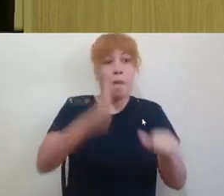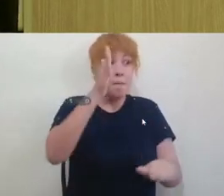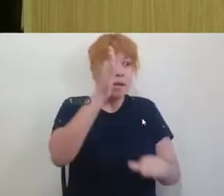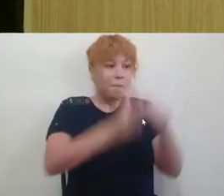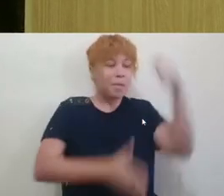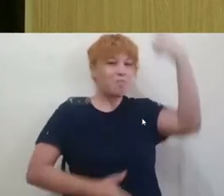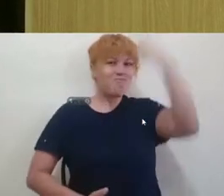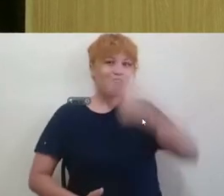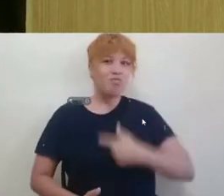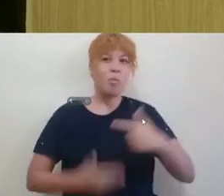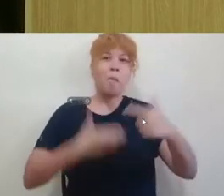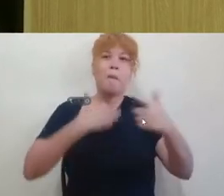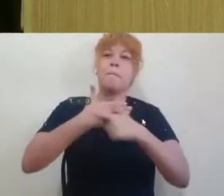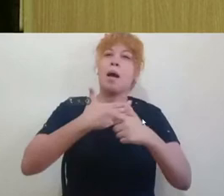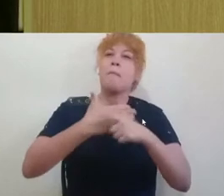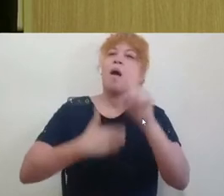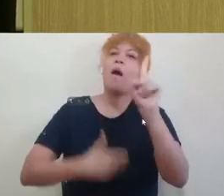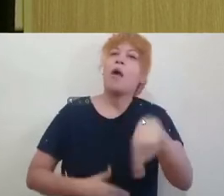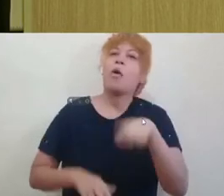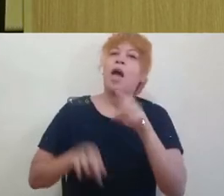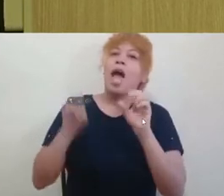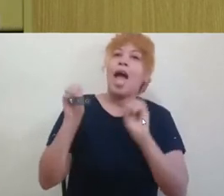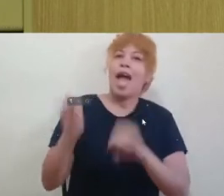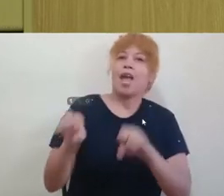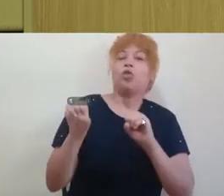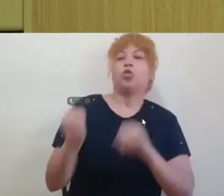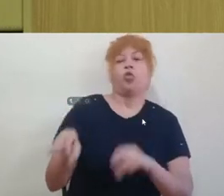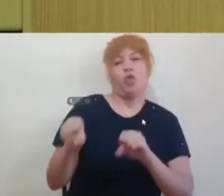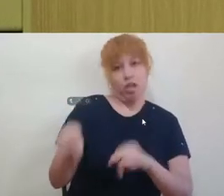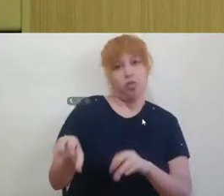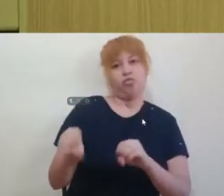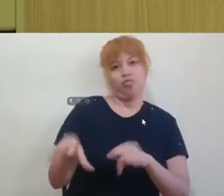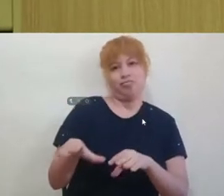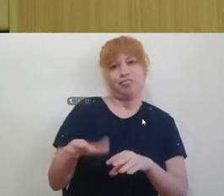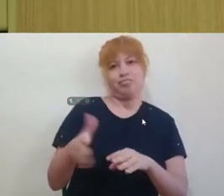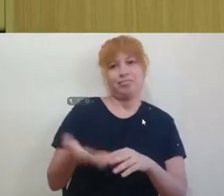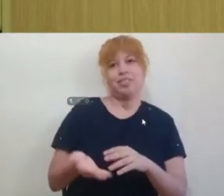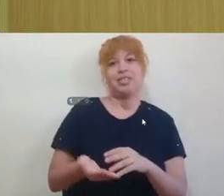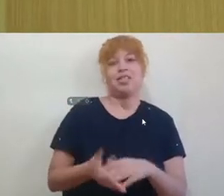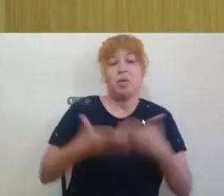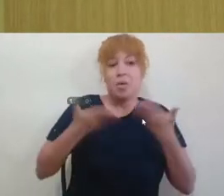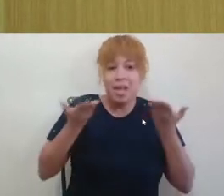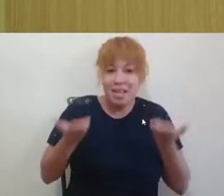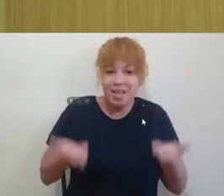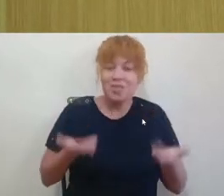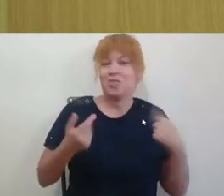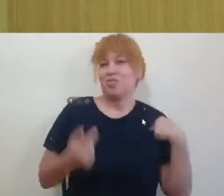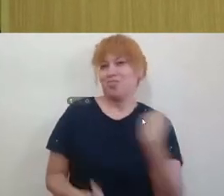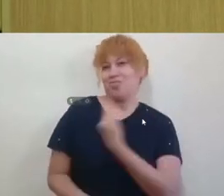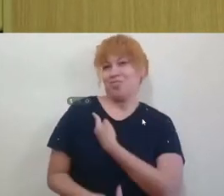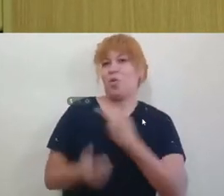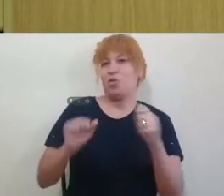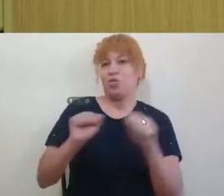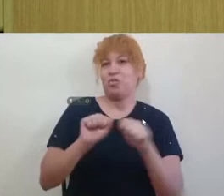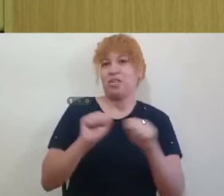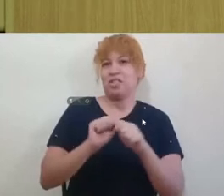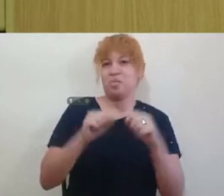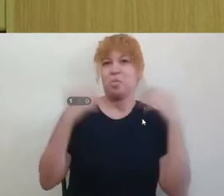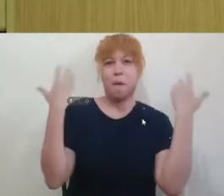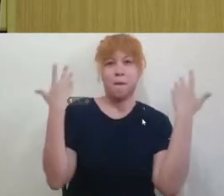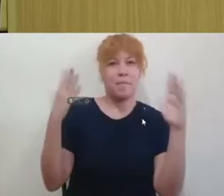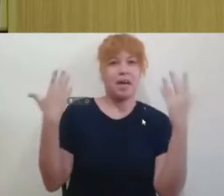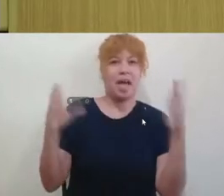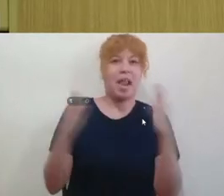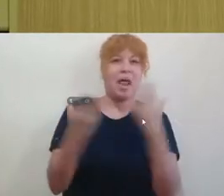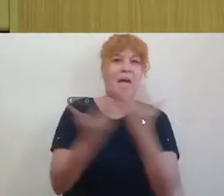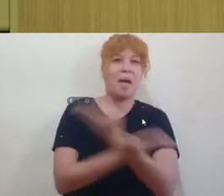não mais agora nossos alunos, agora nossos ex-alunos e, oficialmente, nossos colegas de trabalho. Vocês são